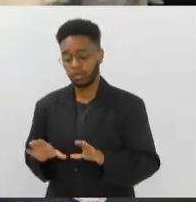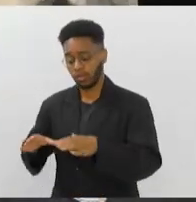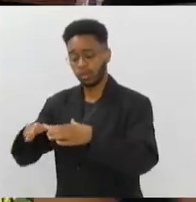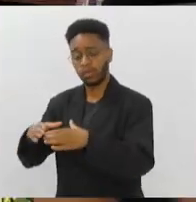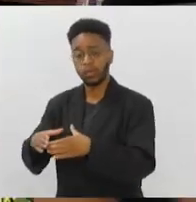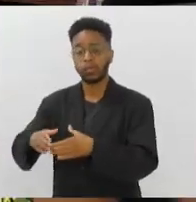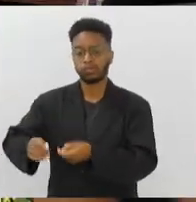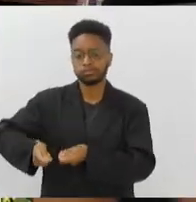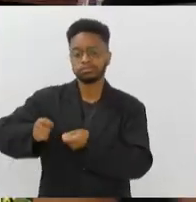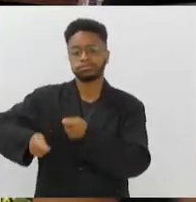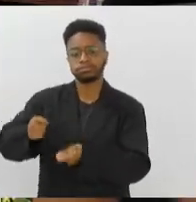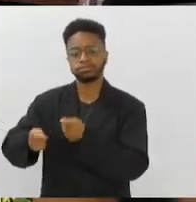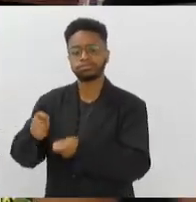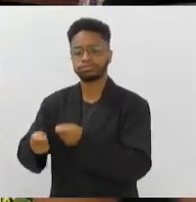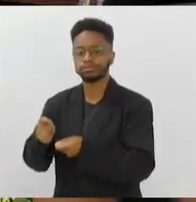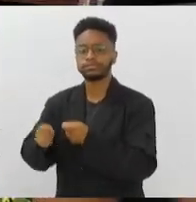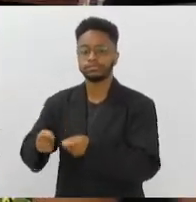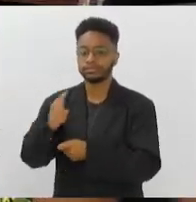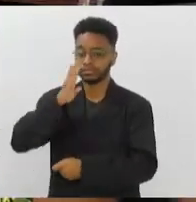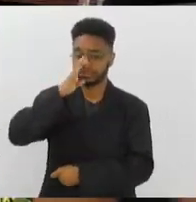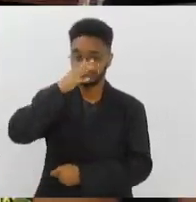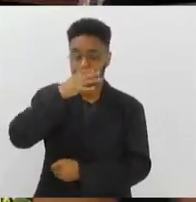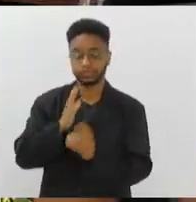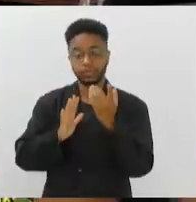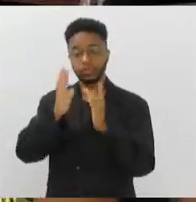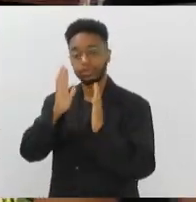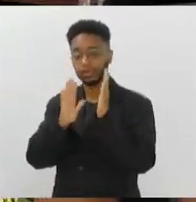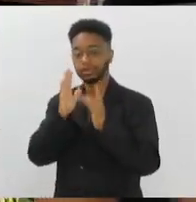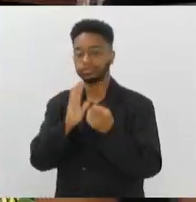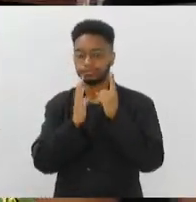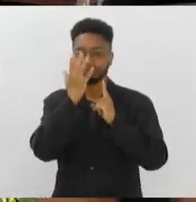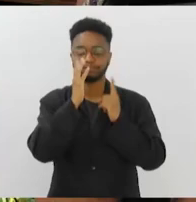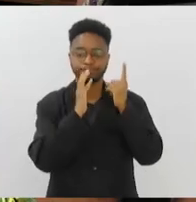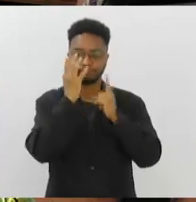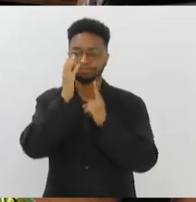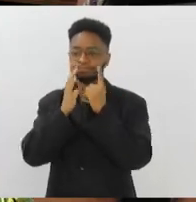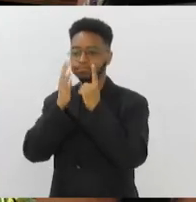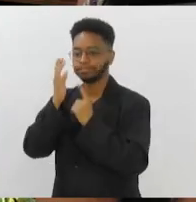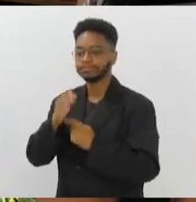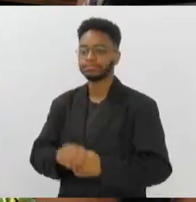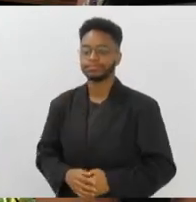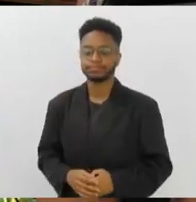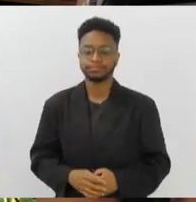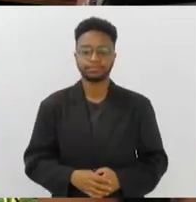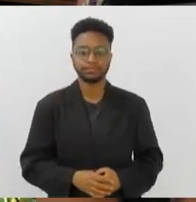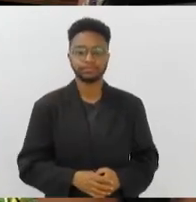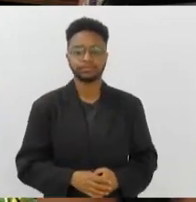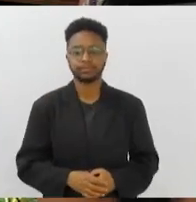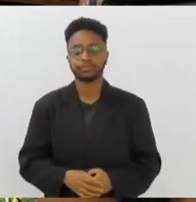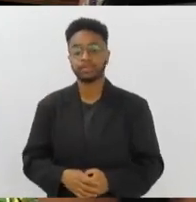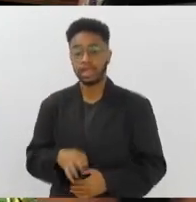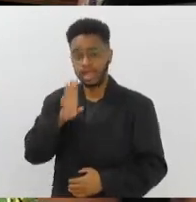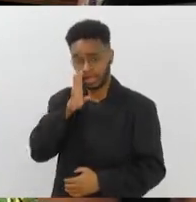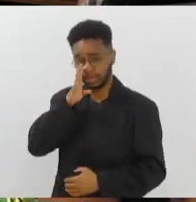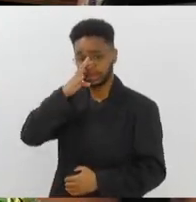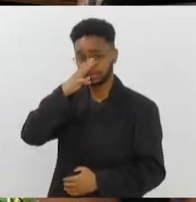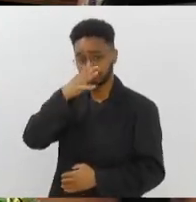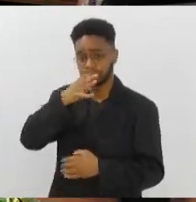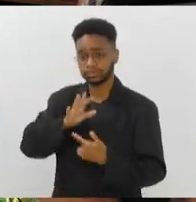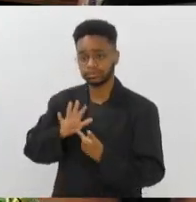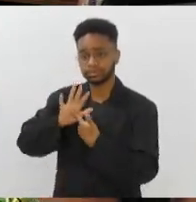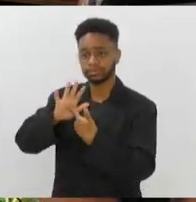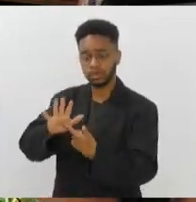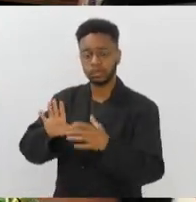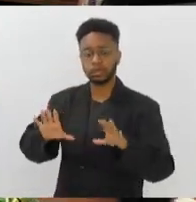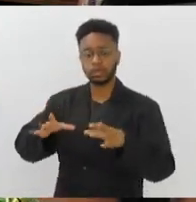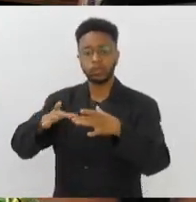Zona Mental, resistindo nesse carnaval. Resistência é a luta do